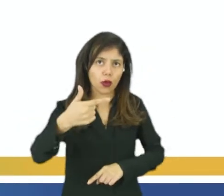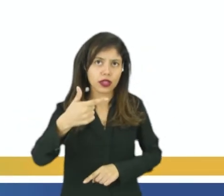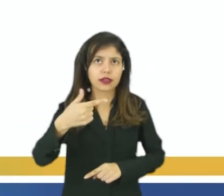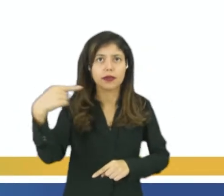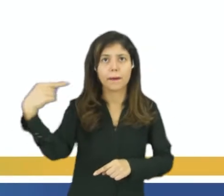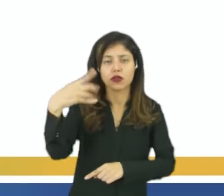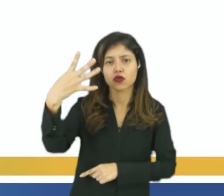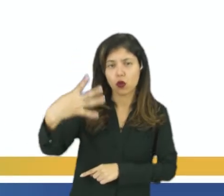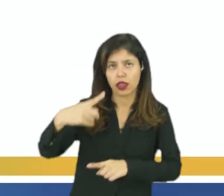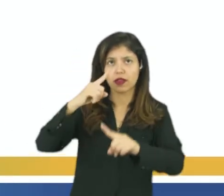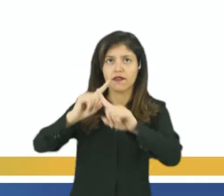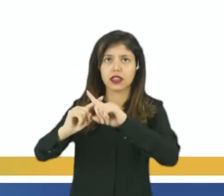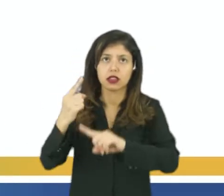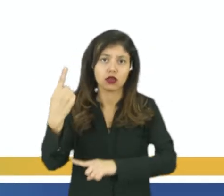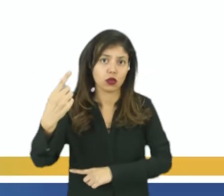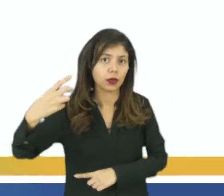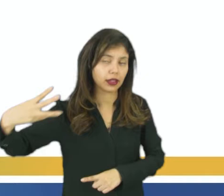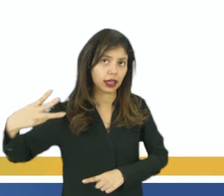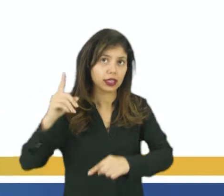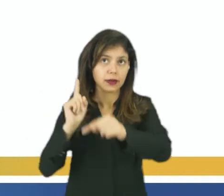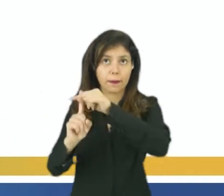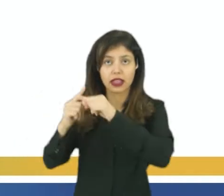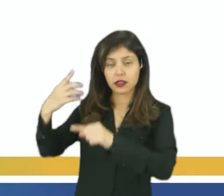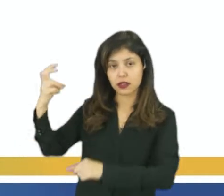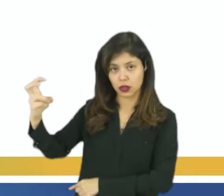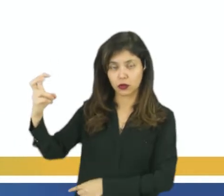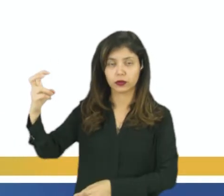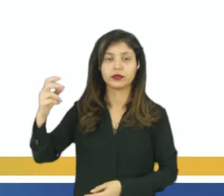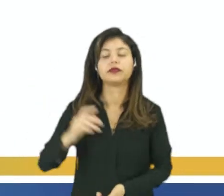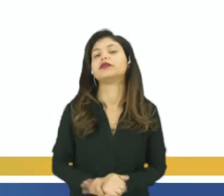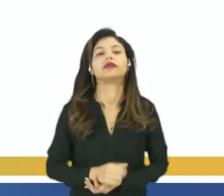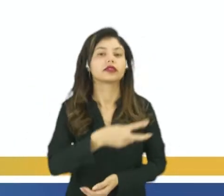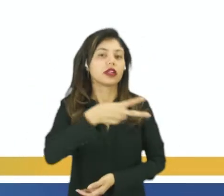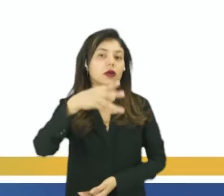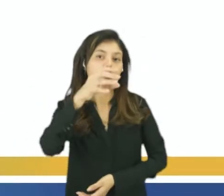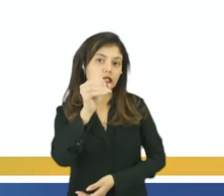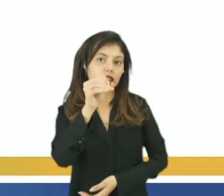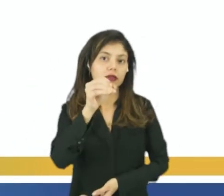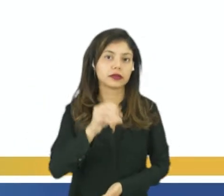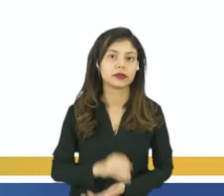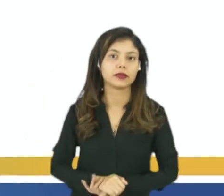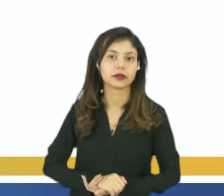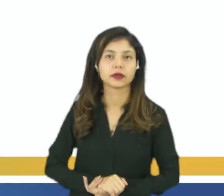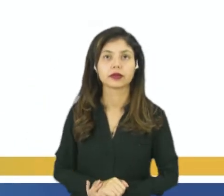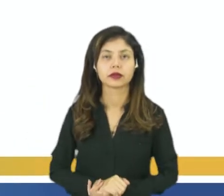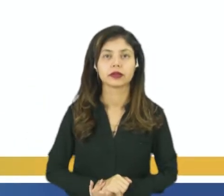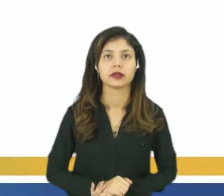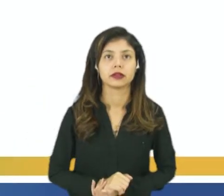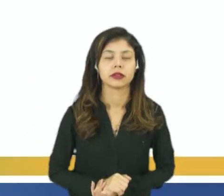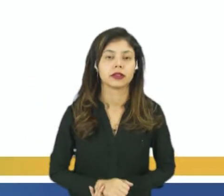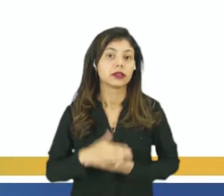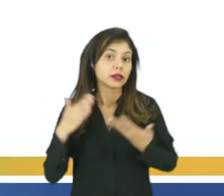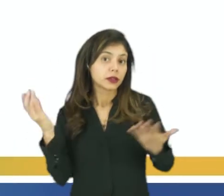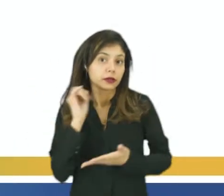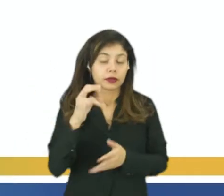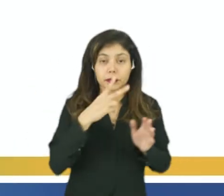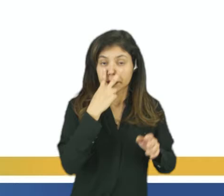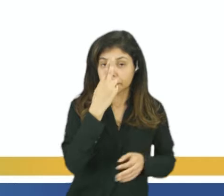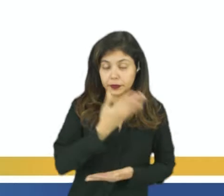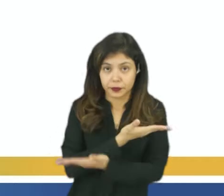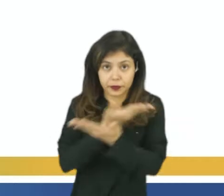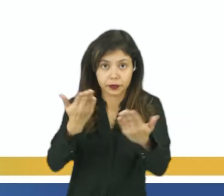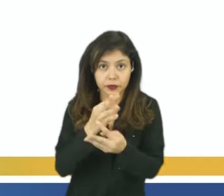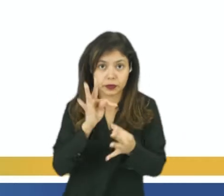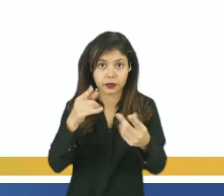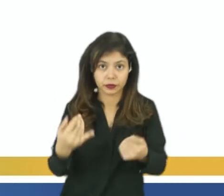2 menos 4 vezes a intensidade 3 mais 5 é igual a 0. E aí, se aparece uma